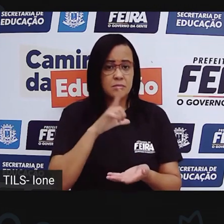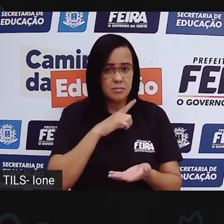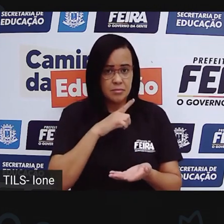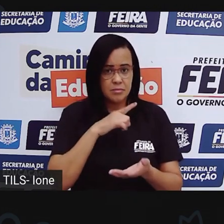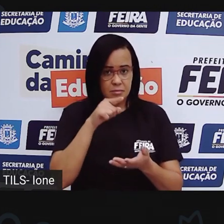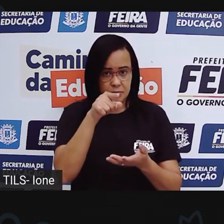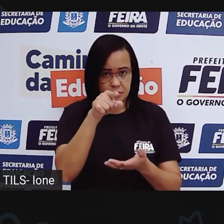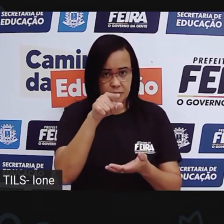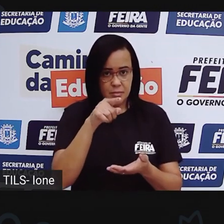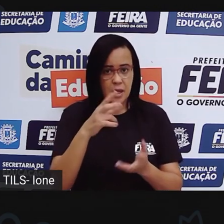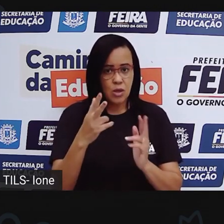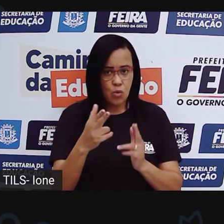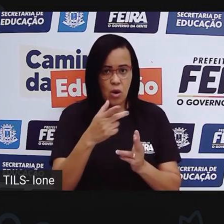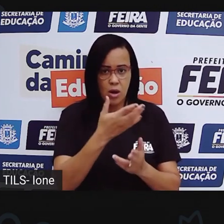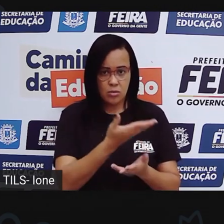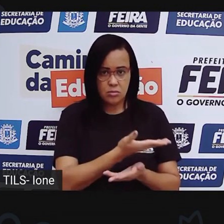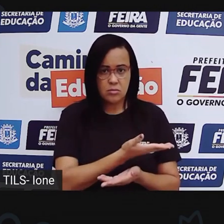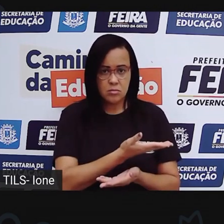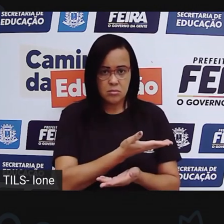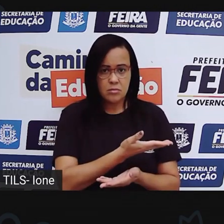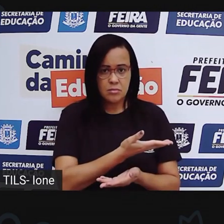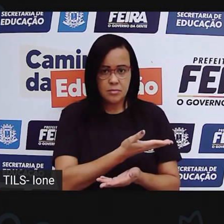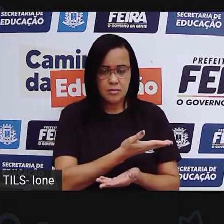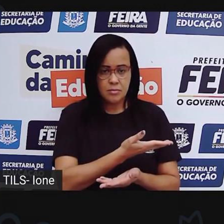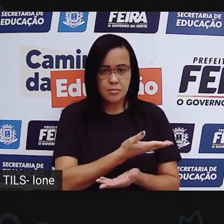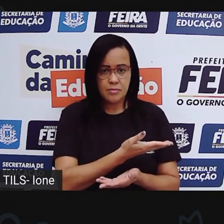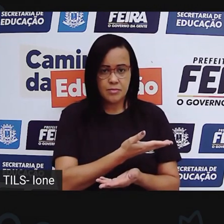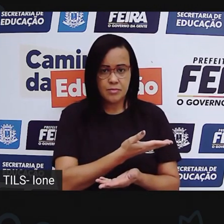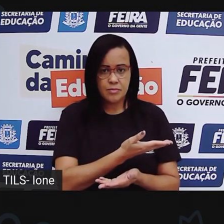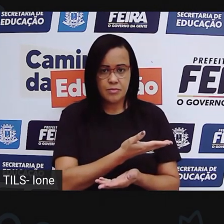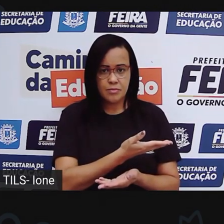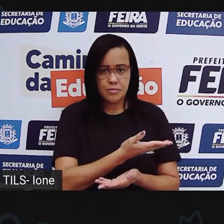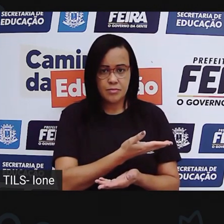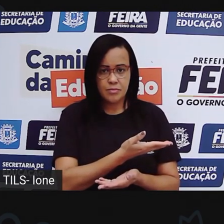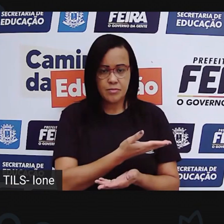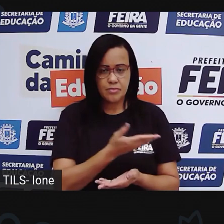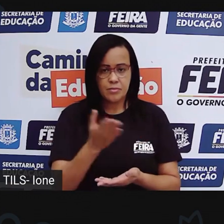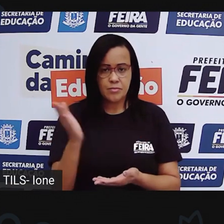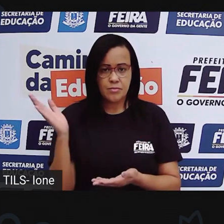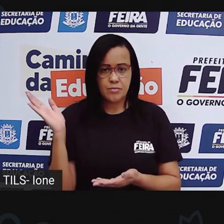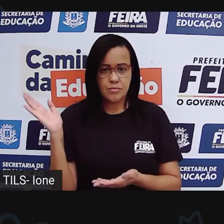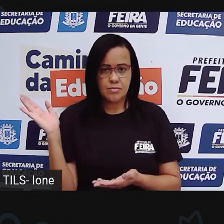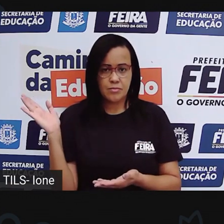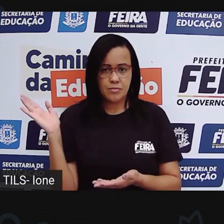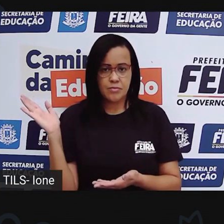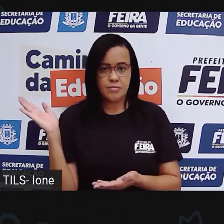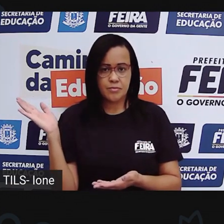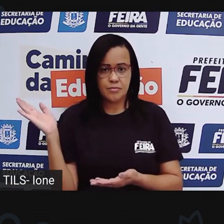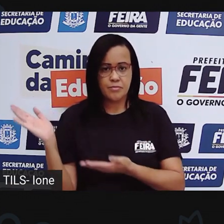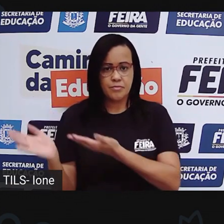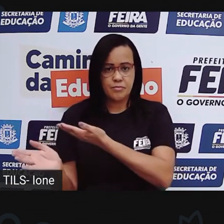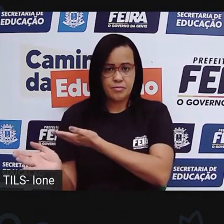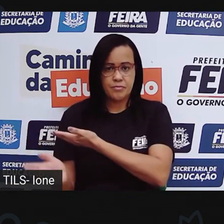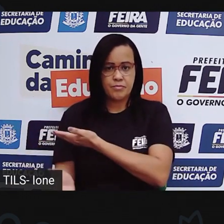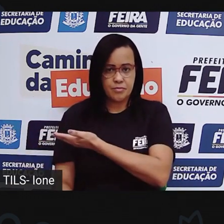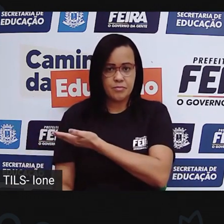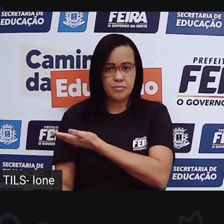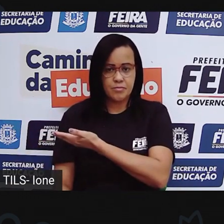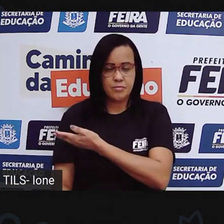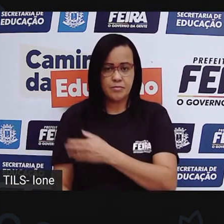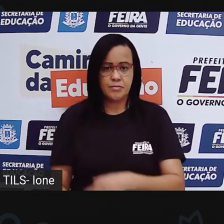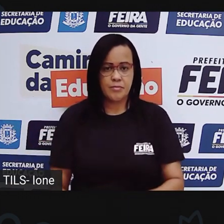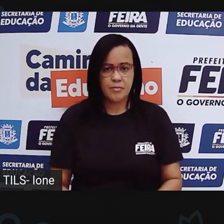já usa bastante em sala de aula. No armarinho você pode pedir para comprar, né? É